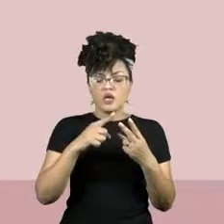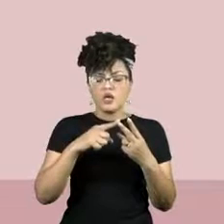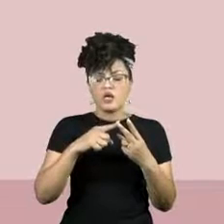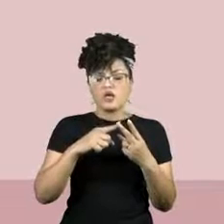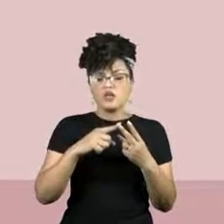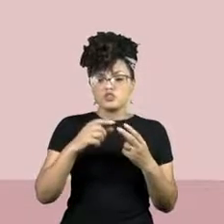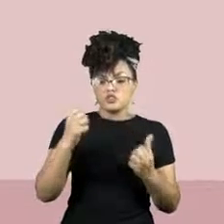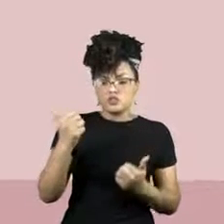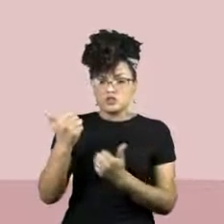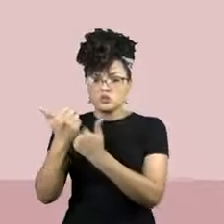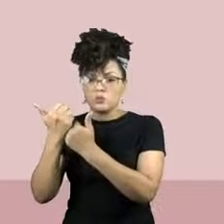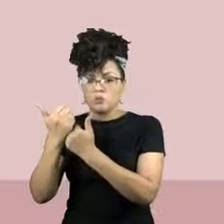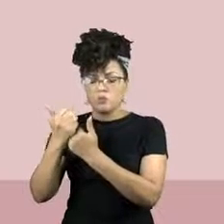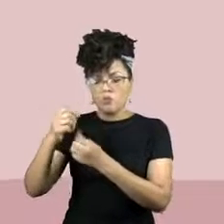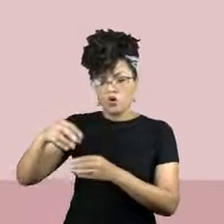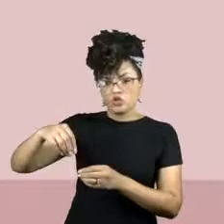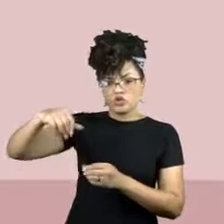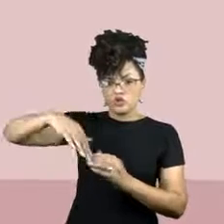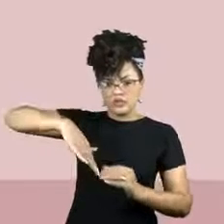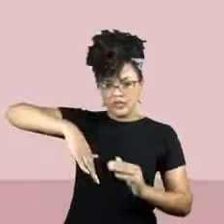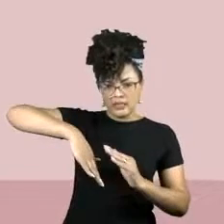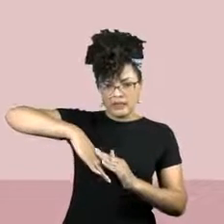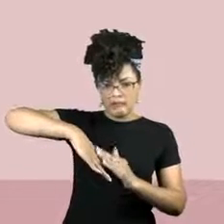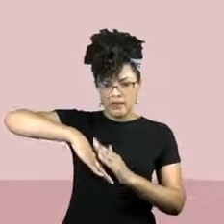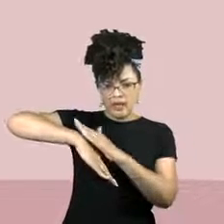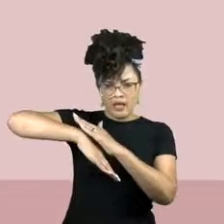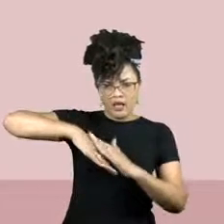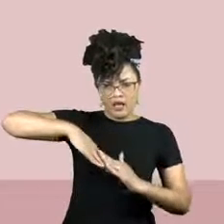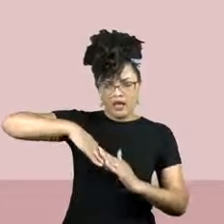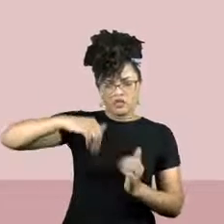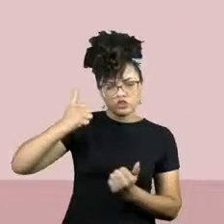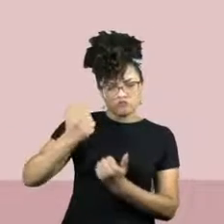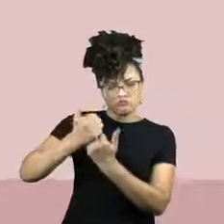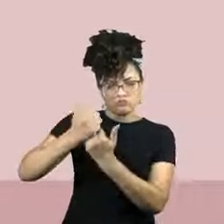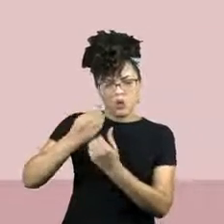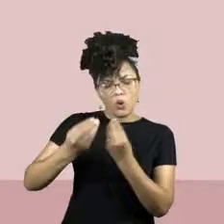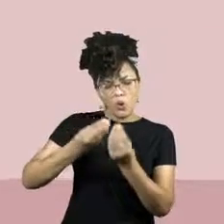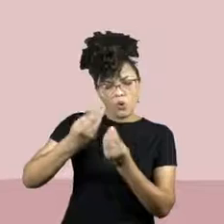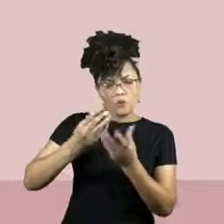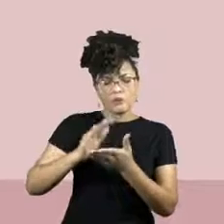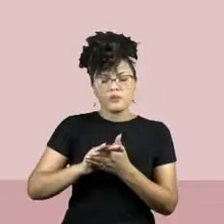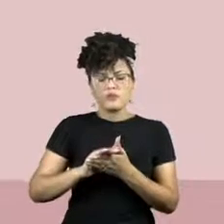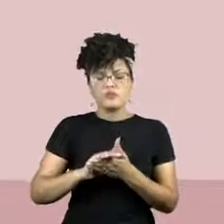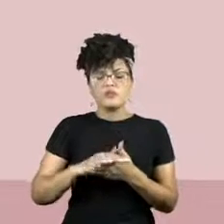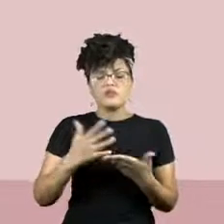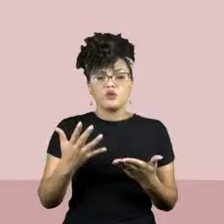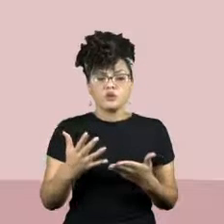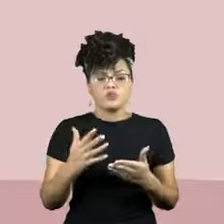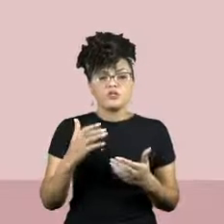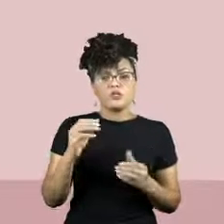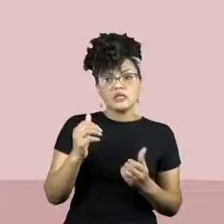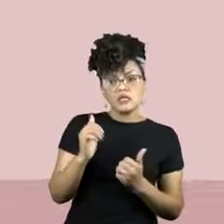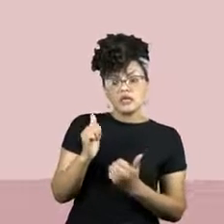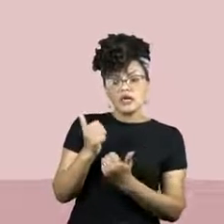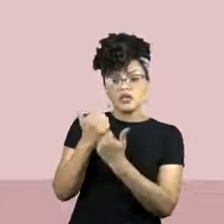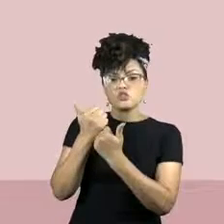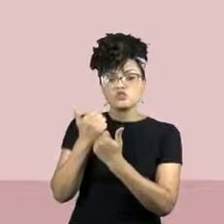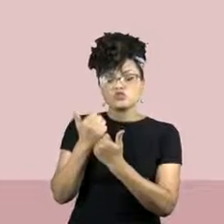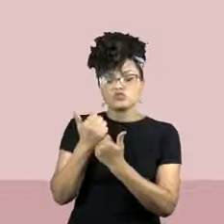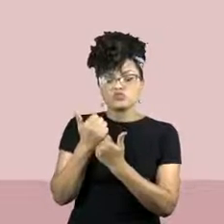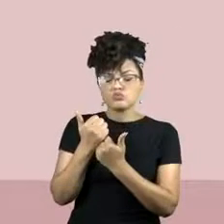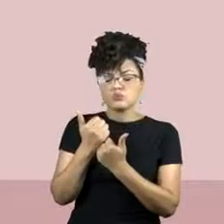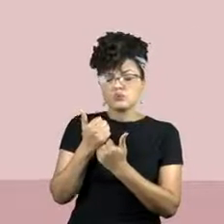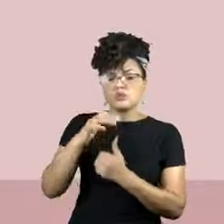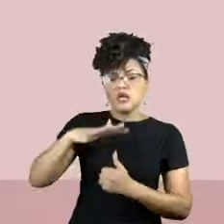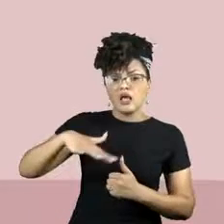por exemplo, de estacas dentro do sistema, né? Ou seja, definições que não só vão me dar a tendência ao deslizamento desse maciço, mas também